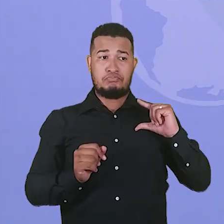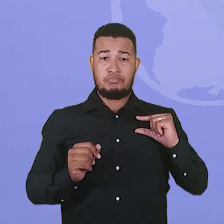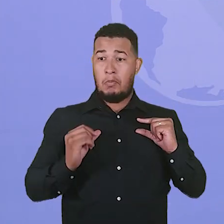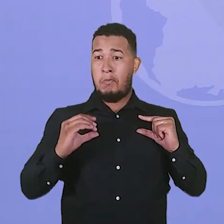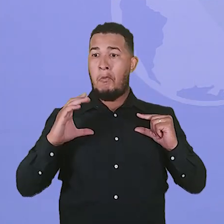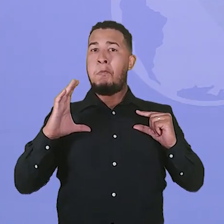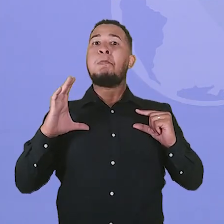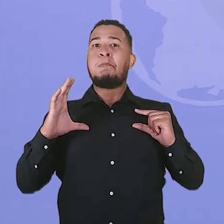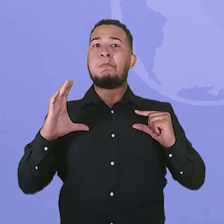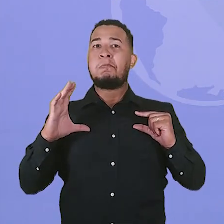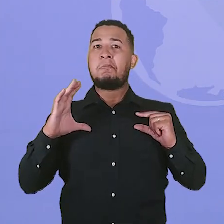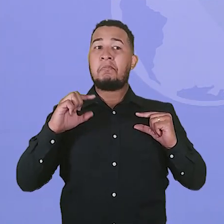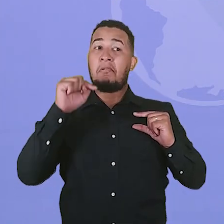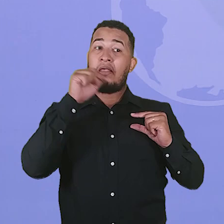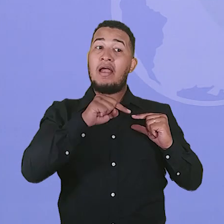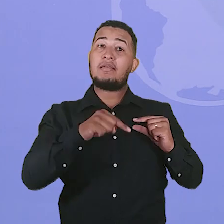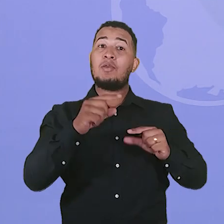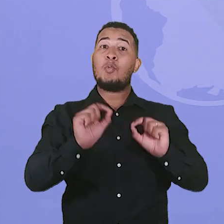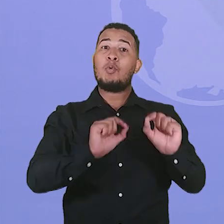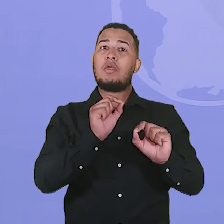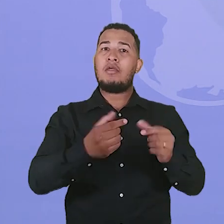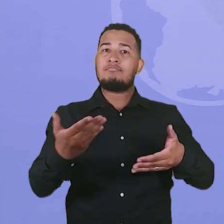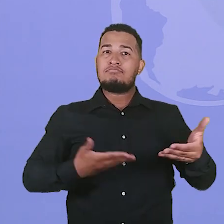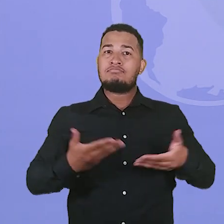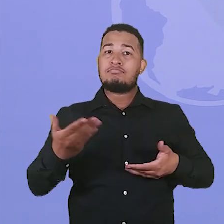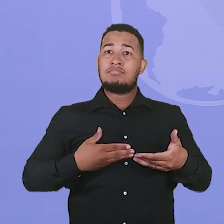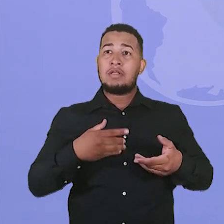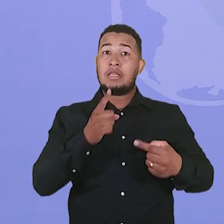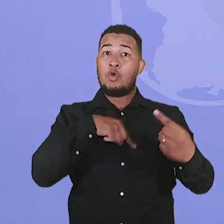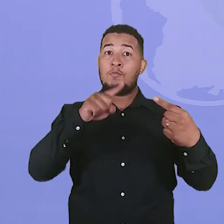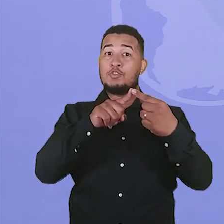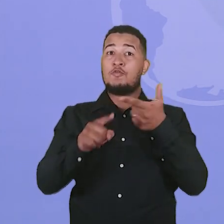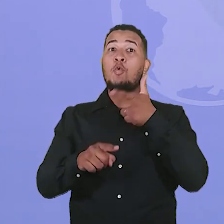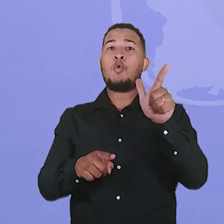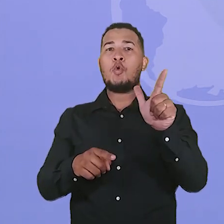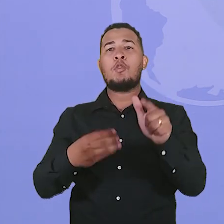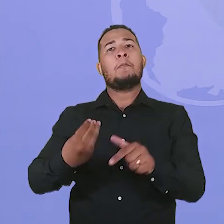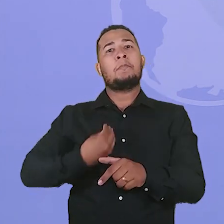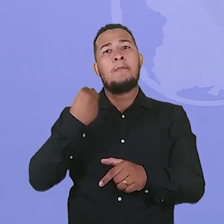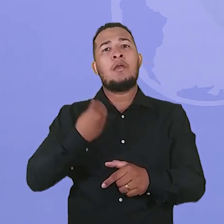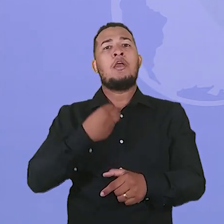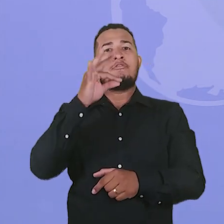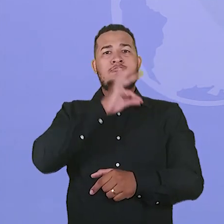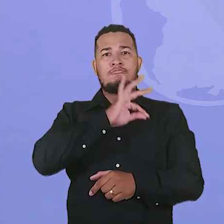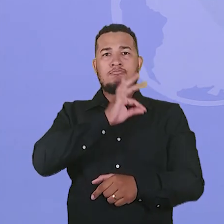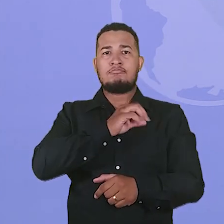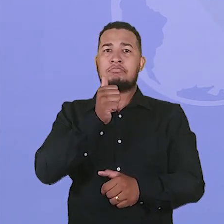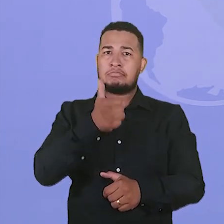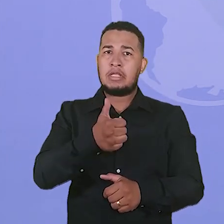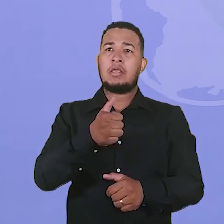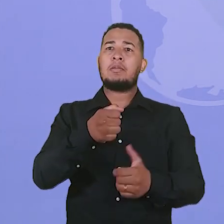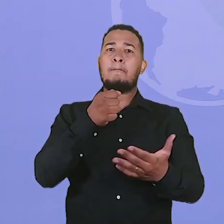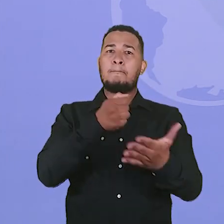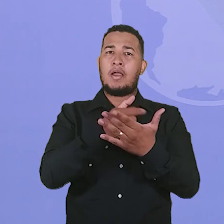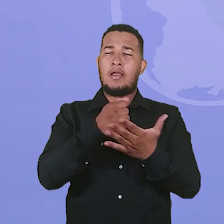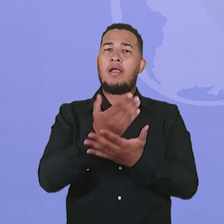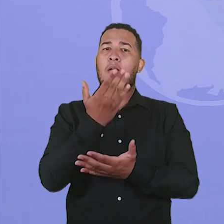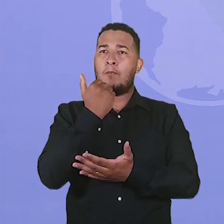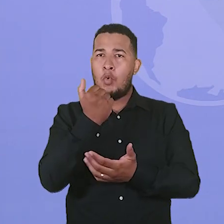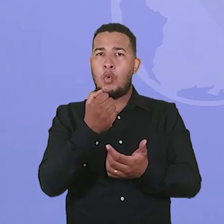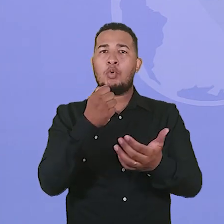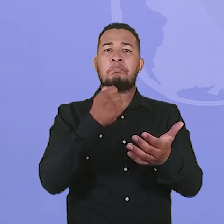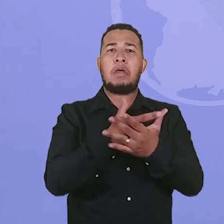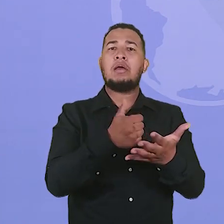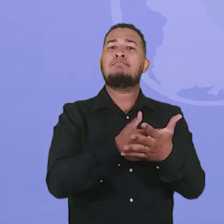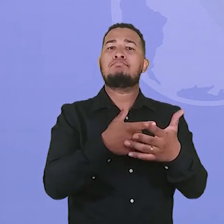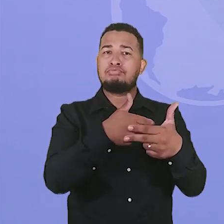seu funcionário tem um outro interesse, que é sobreviver, ganhar o seu dinheiro, né, pagar a passagem, pagar o